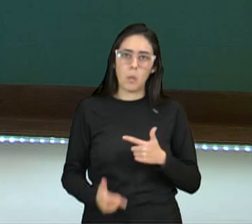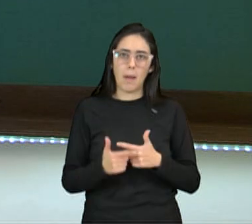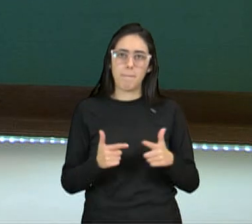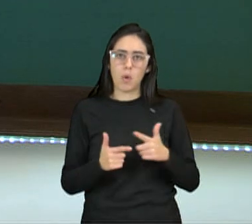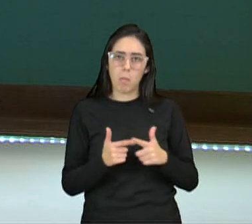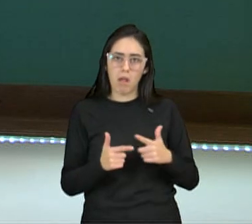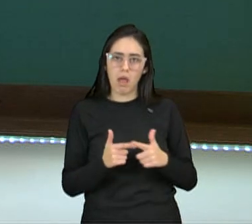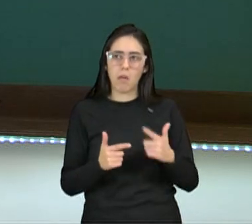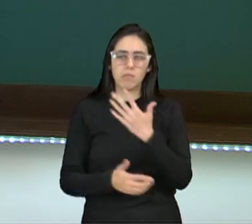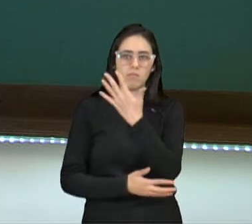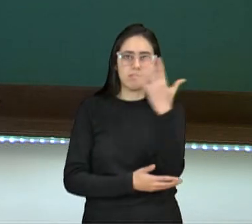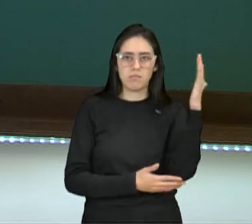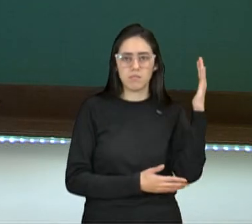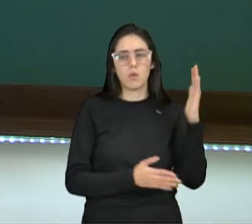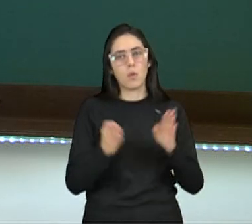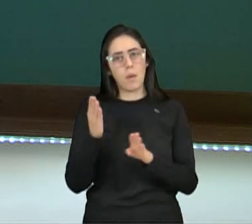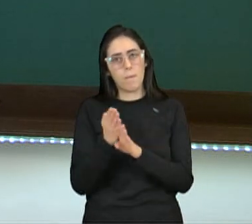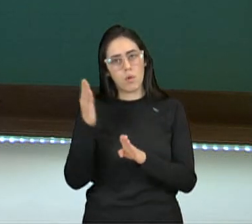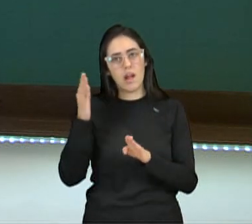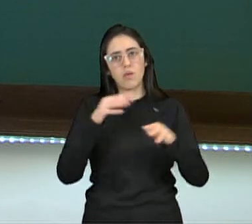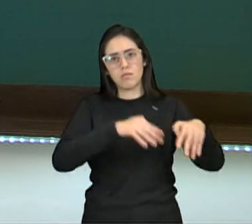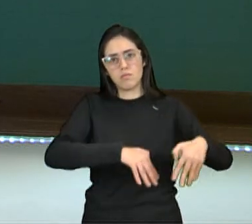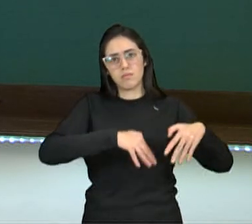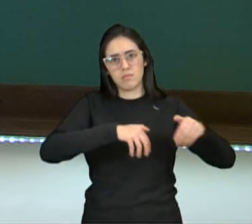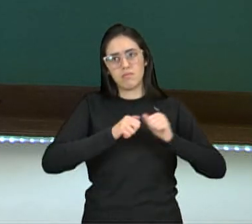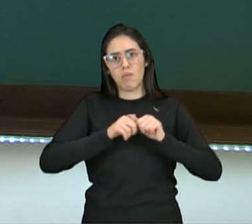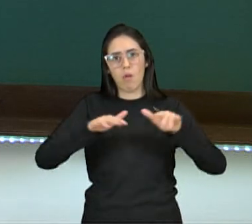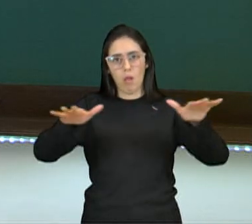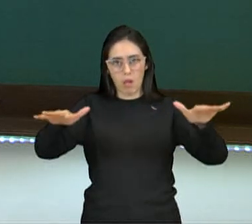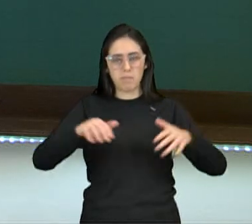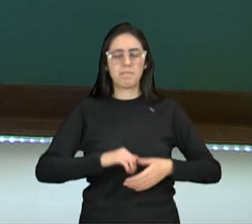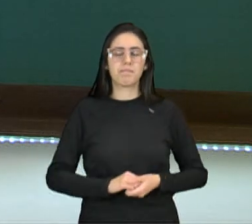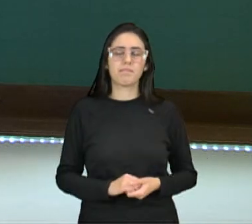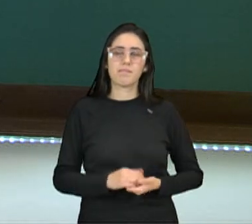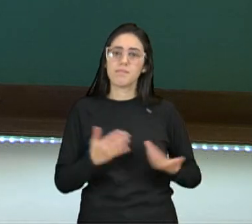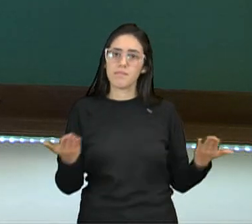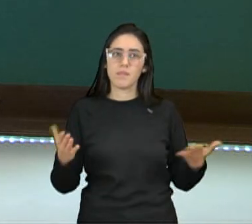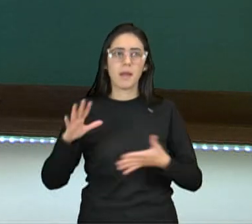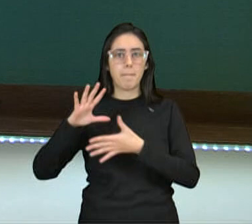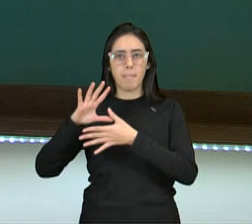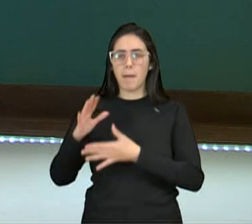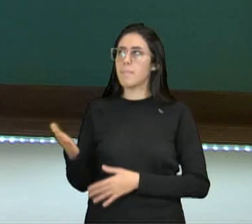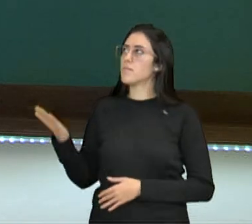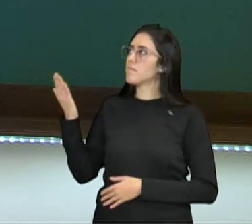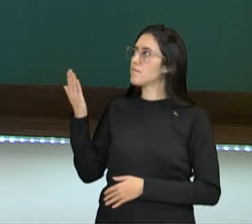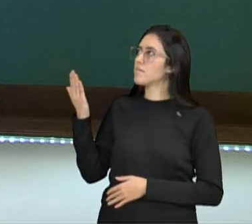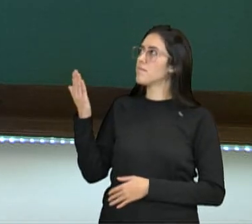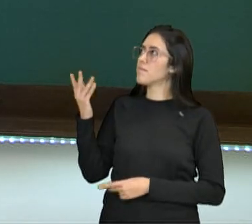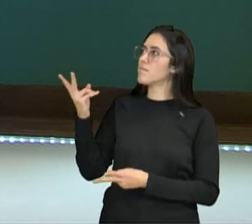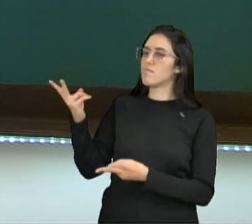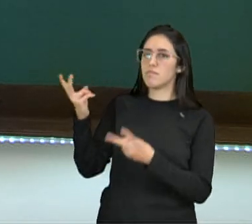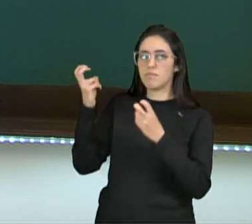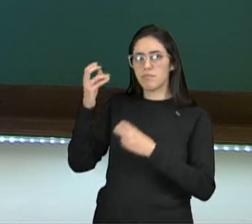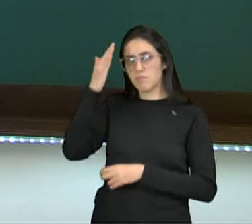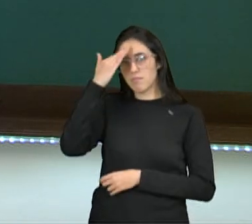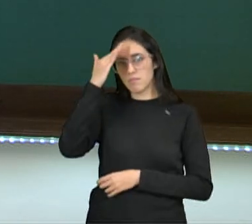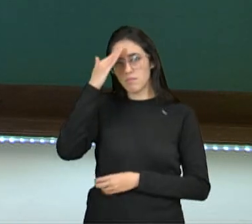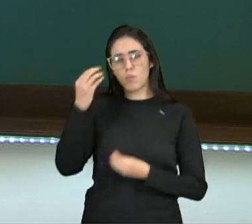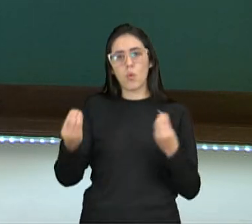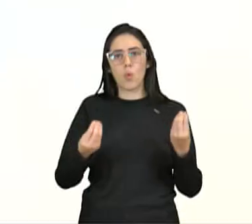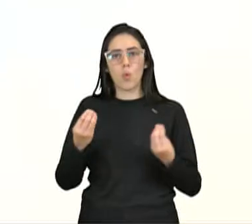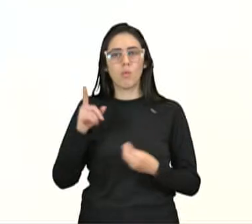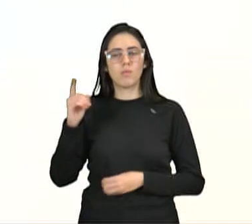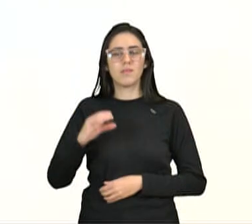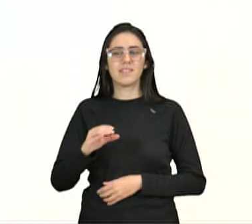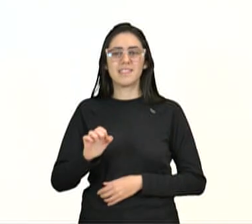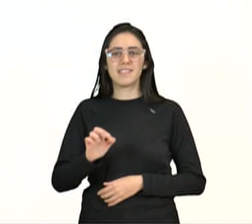ambiental relacionado à expansão da fronteira agrícola. E aí nós temos um mapa aqui para indicar para nós o bioma do